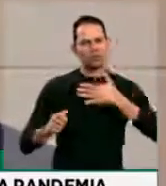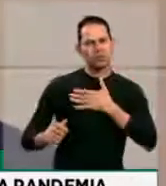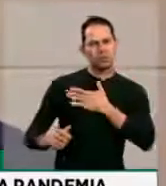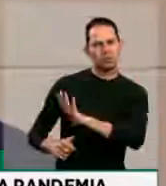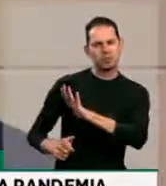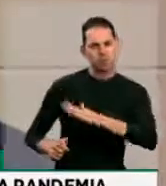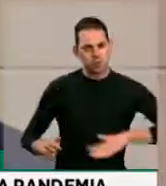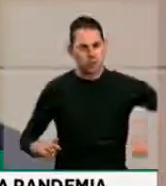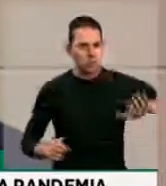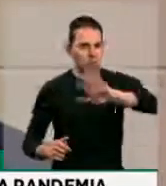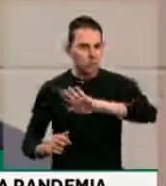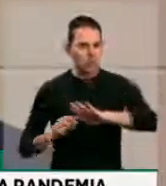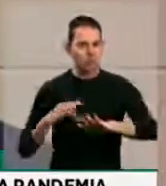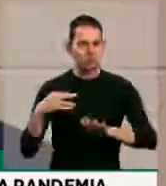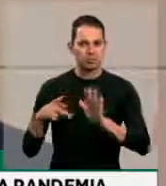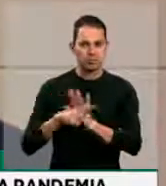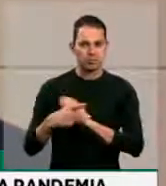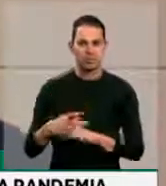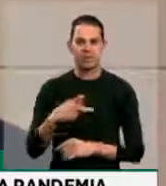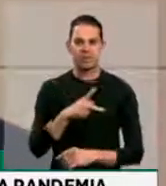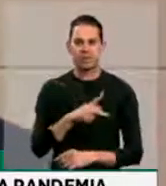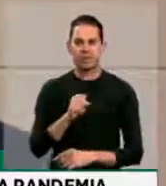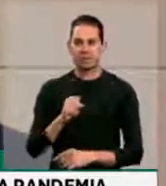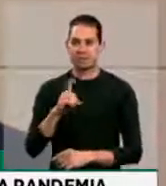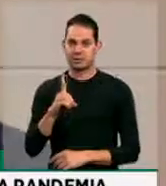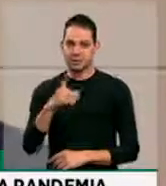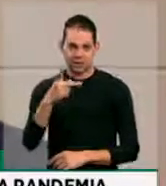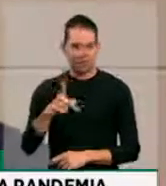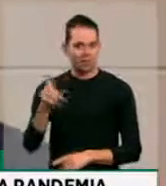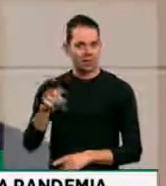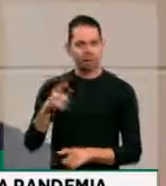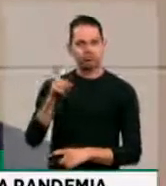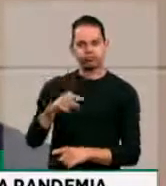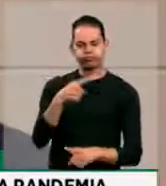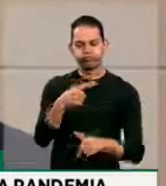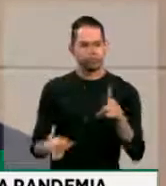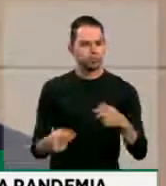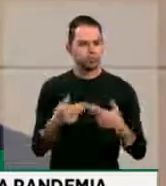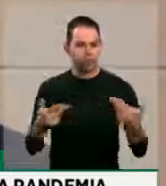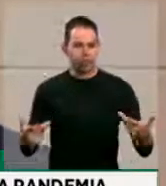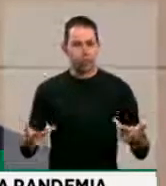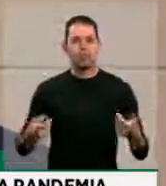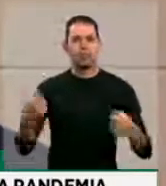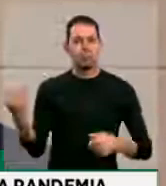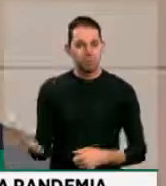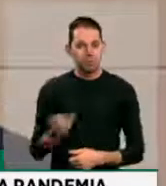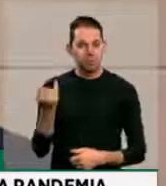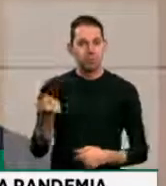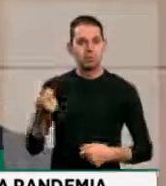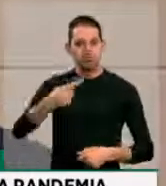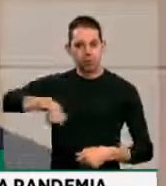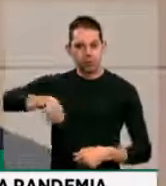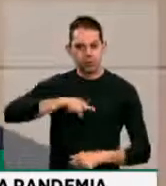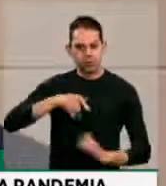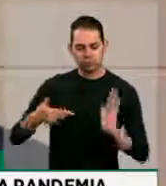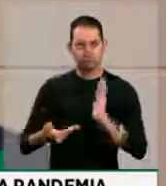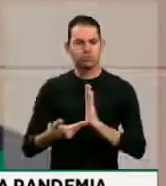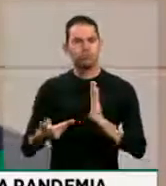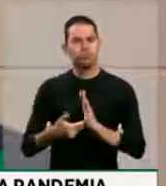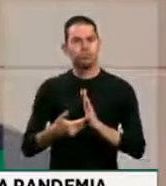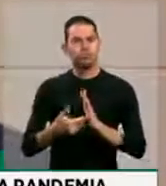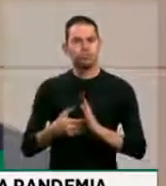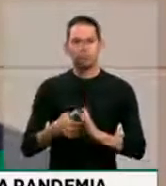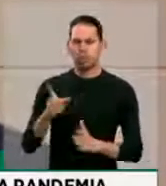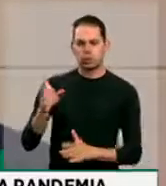todos nós do PSB a esses vetos, e é fundamental que a nossa casa haja, presidente, para derrubar esses vetos. Não